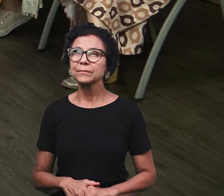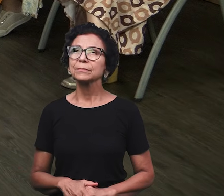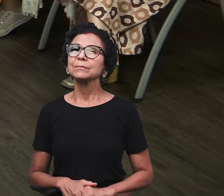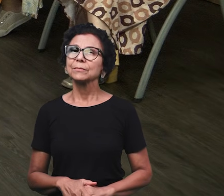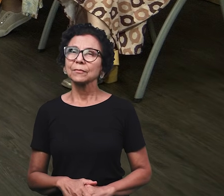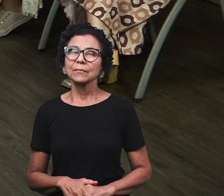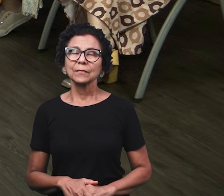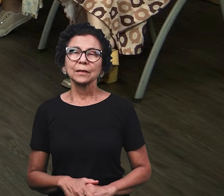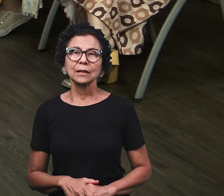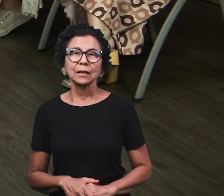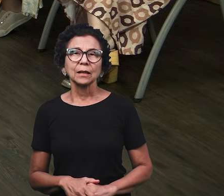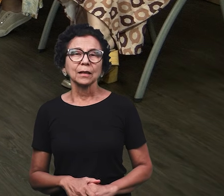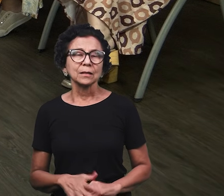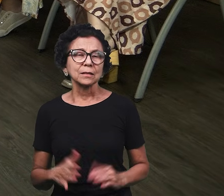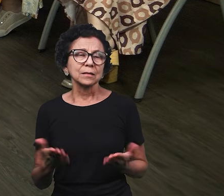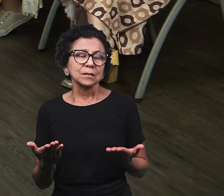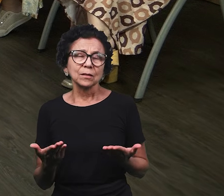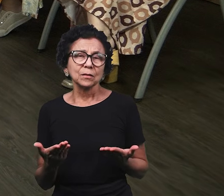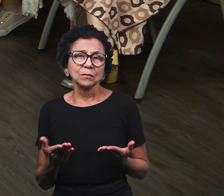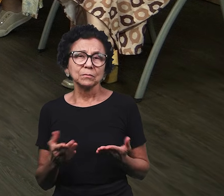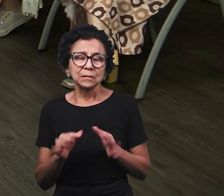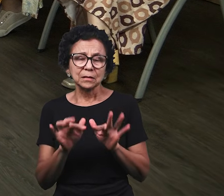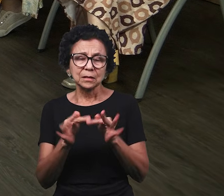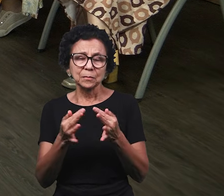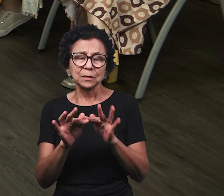resulta em pequenas